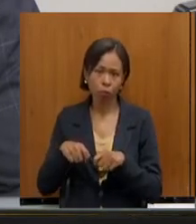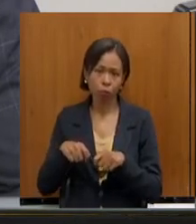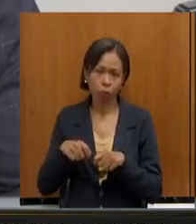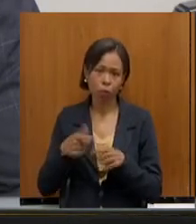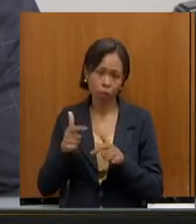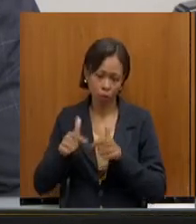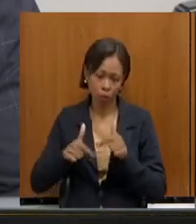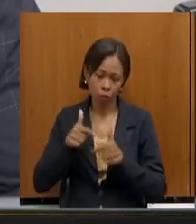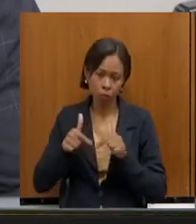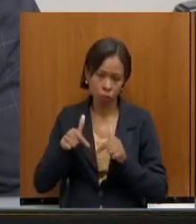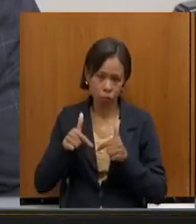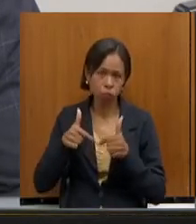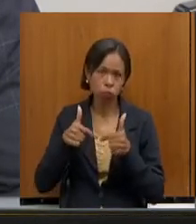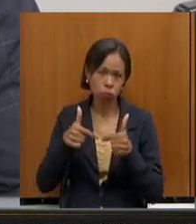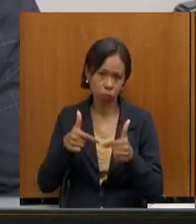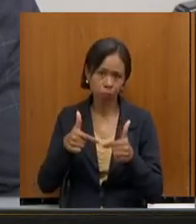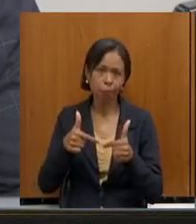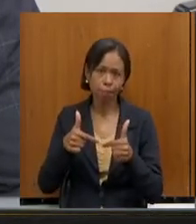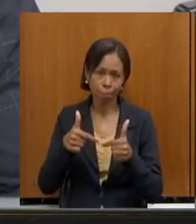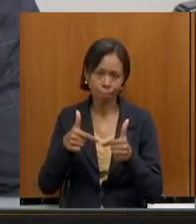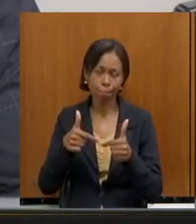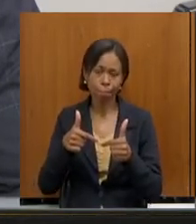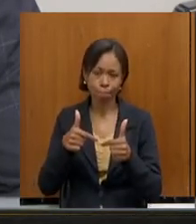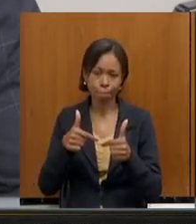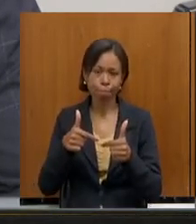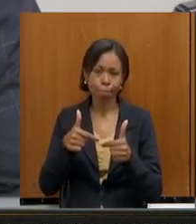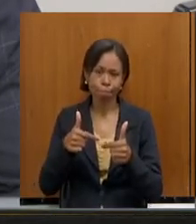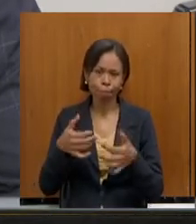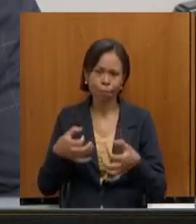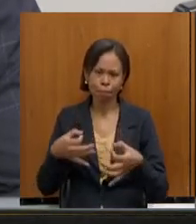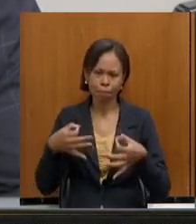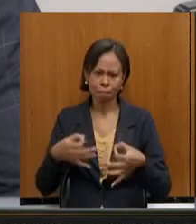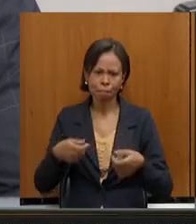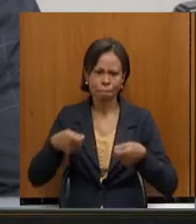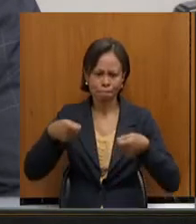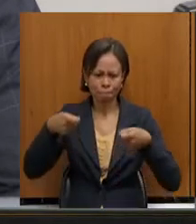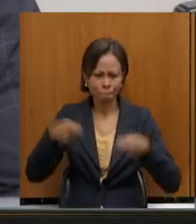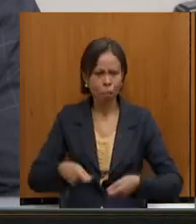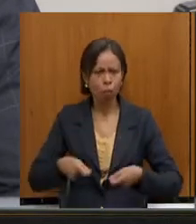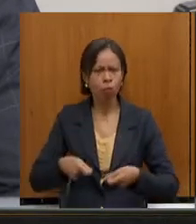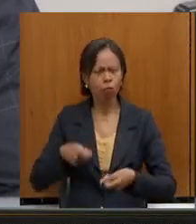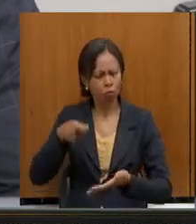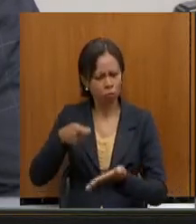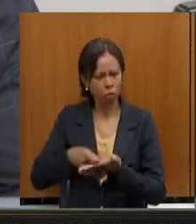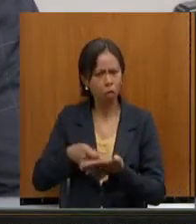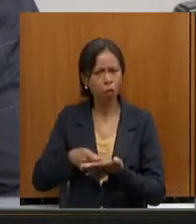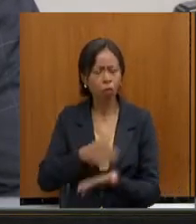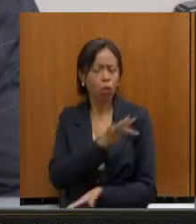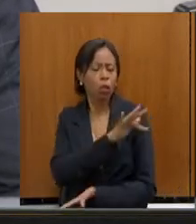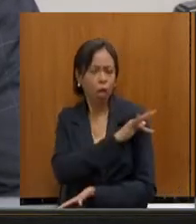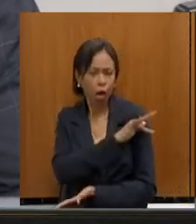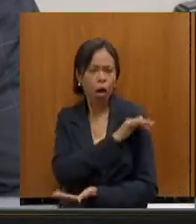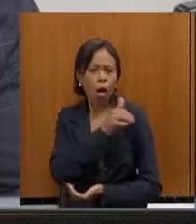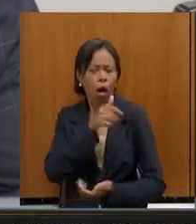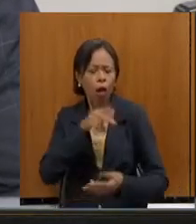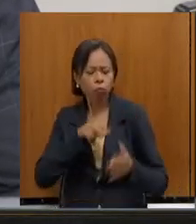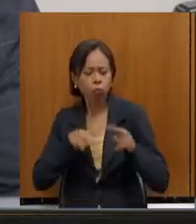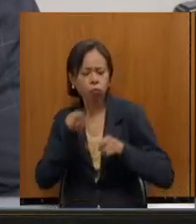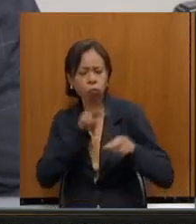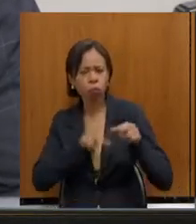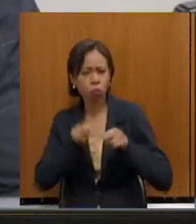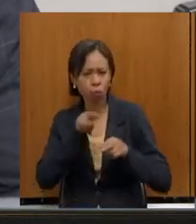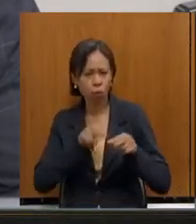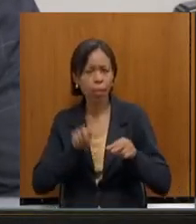atuar de forma bem firme na fiscalização também